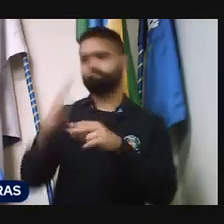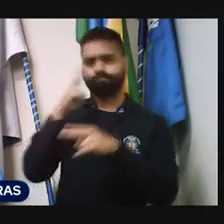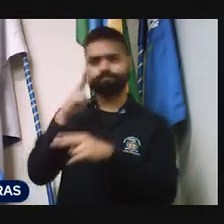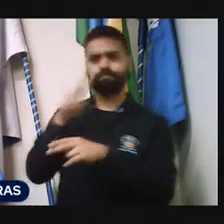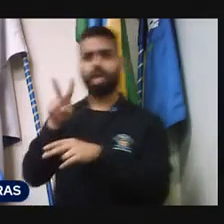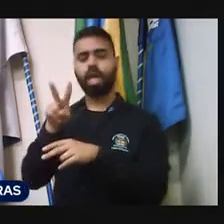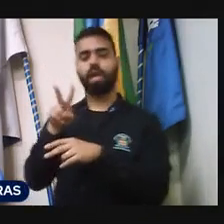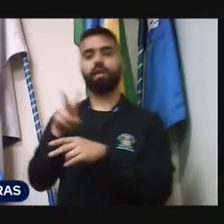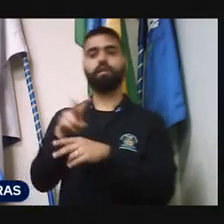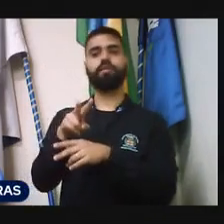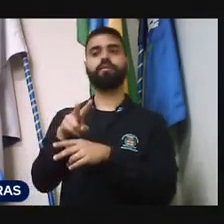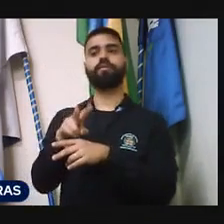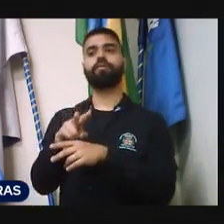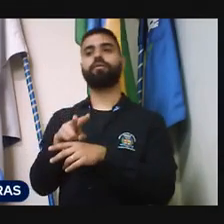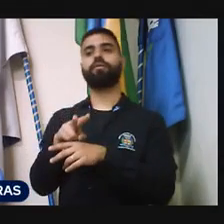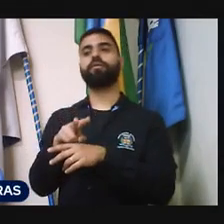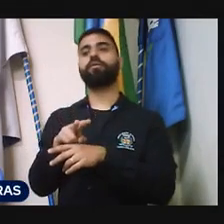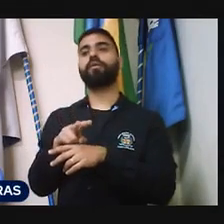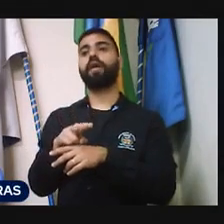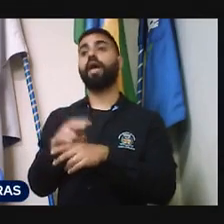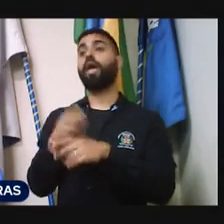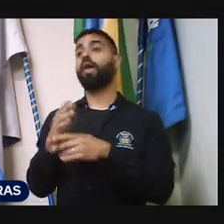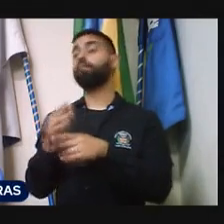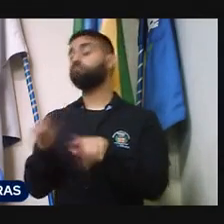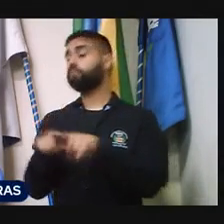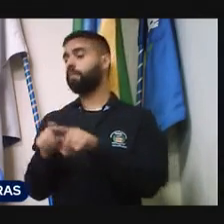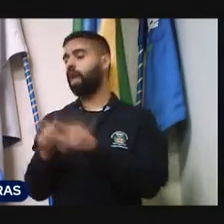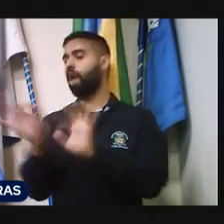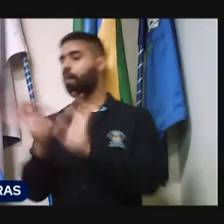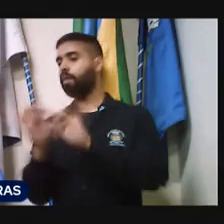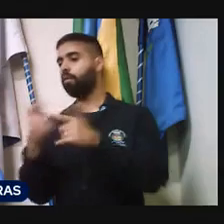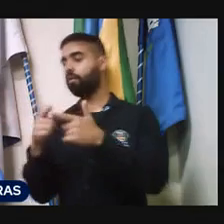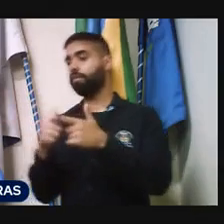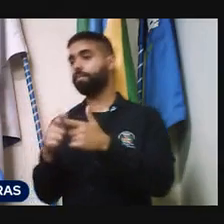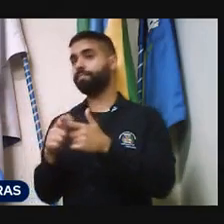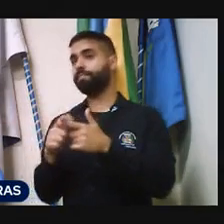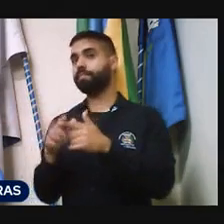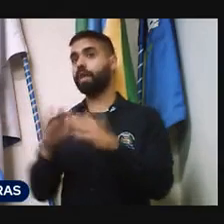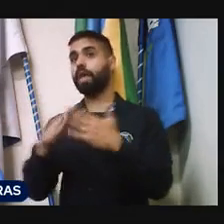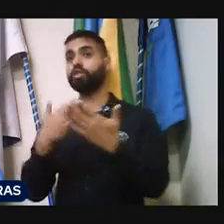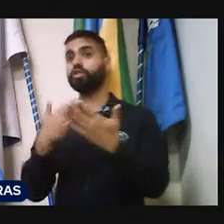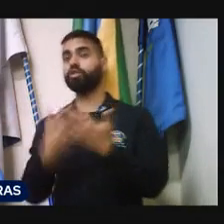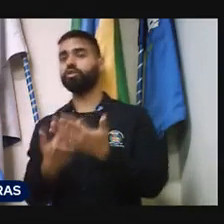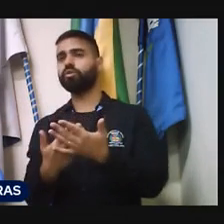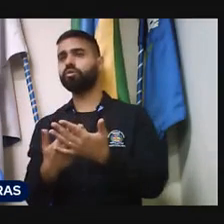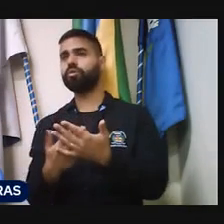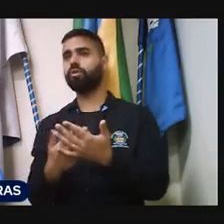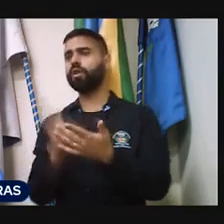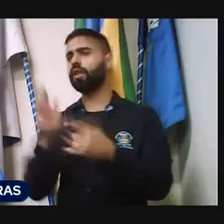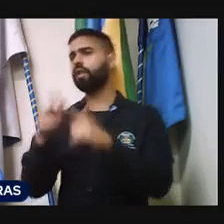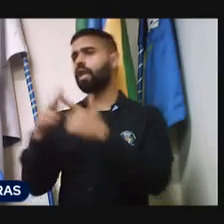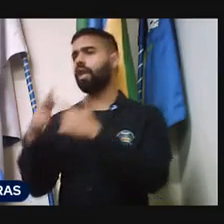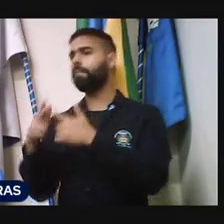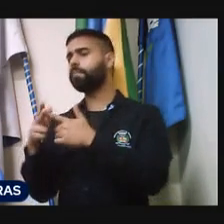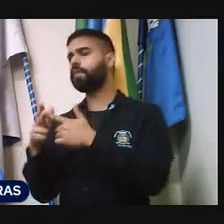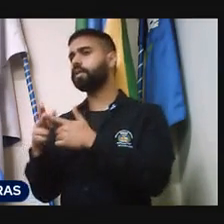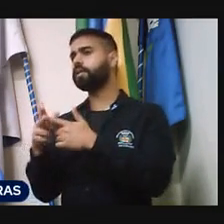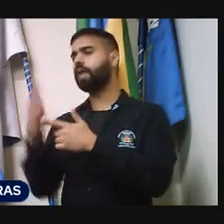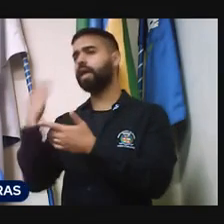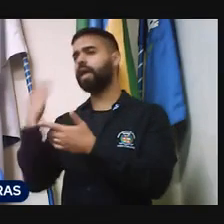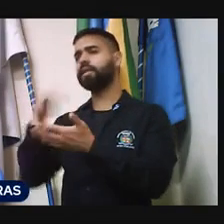de uma forma Imparcial e resolvido rápido a escola da APAE a formar o desde desde a gestão da antiga